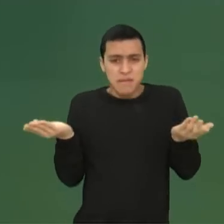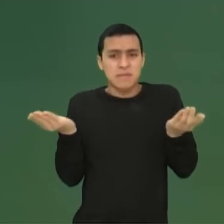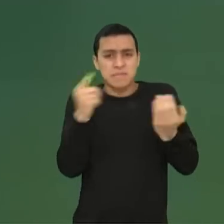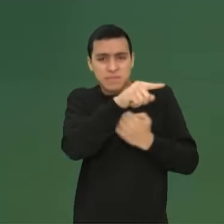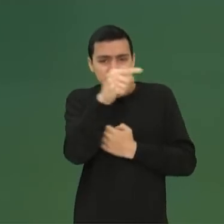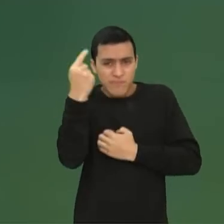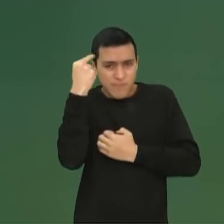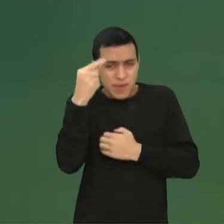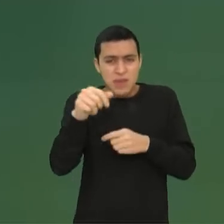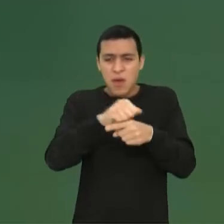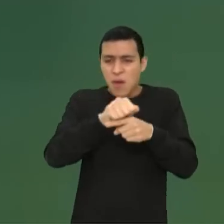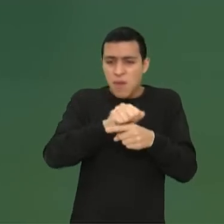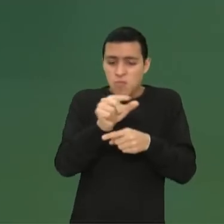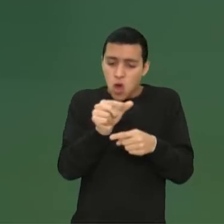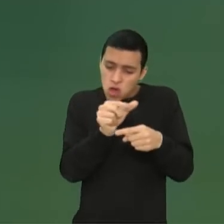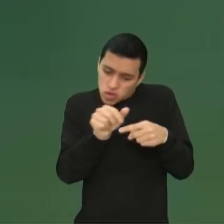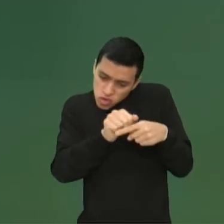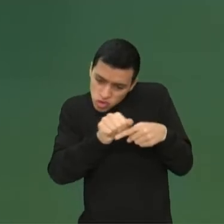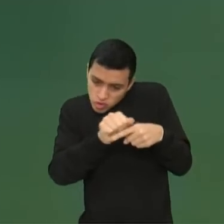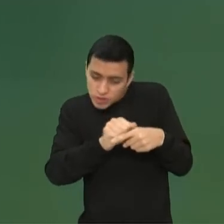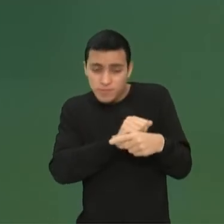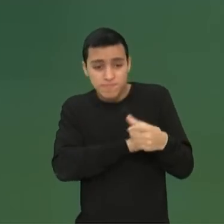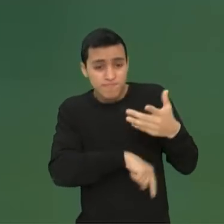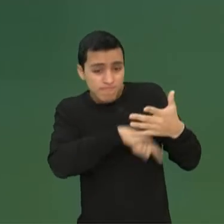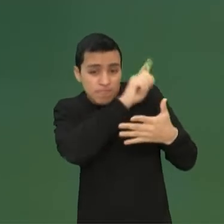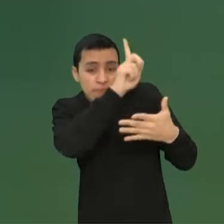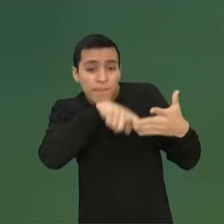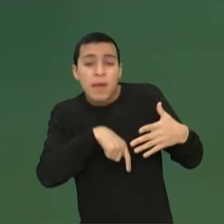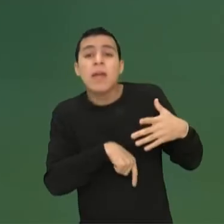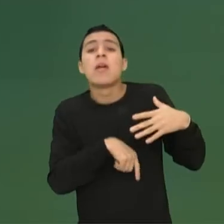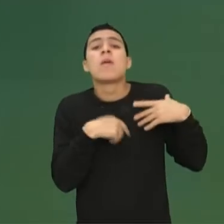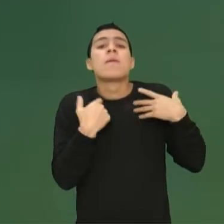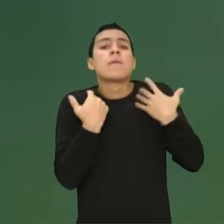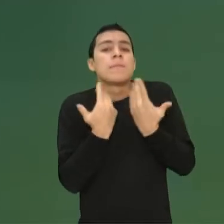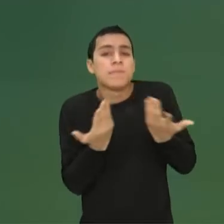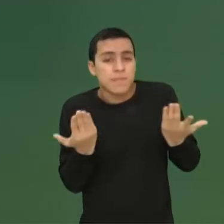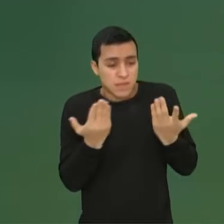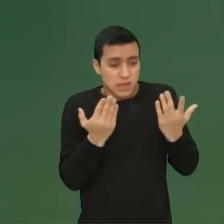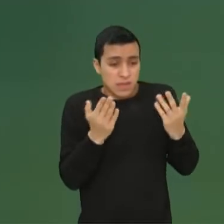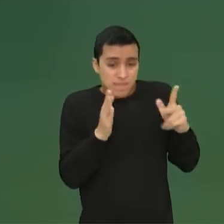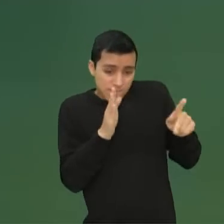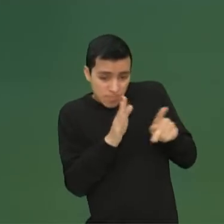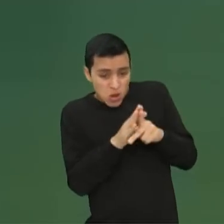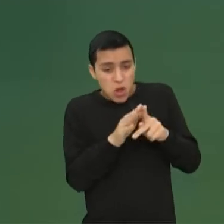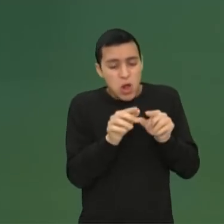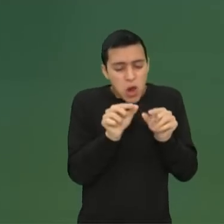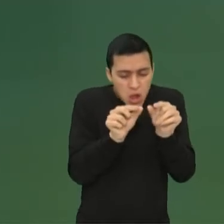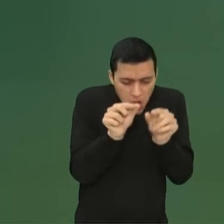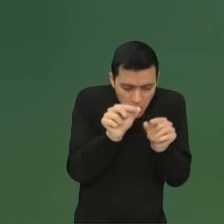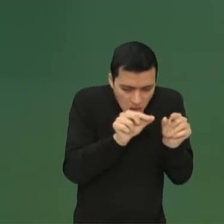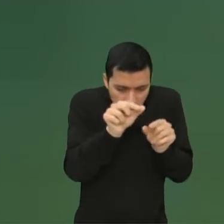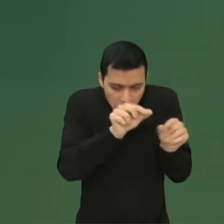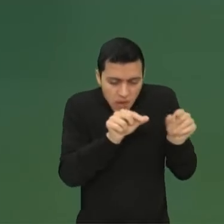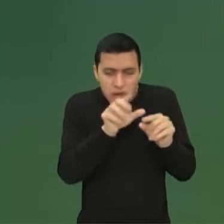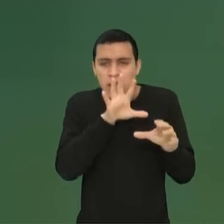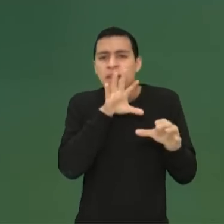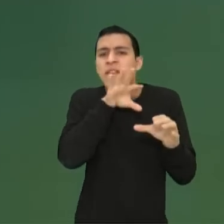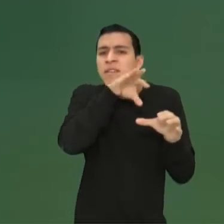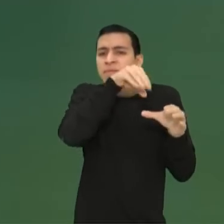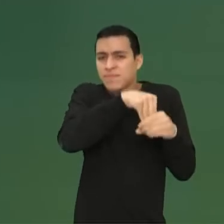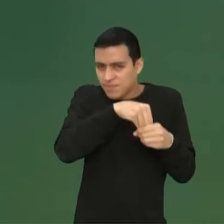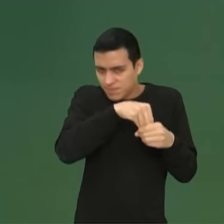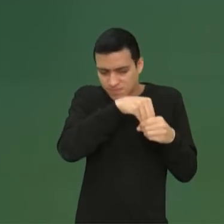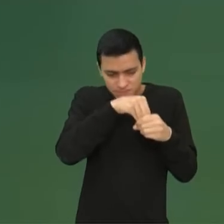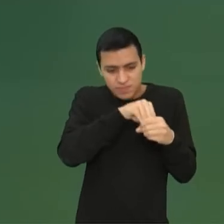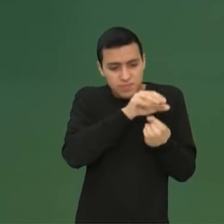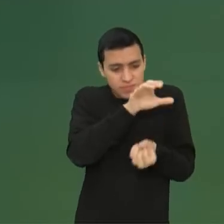exemplo, na sua borracha. Então, esses materiais, as partes muito menores, as partículas